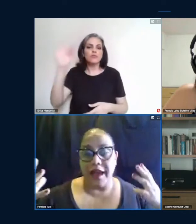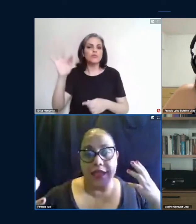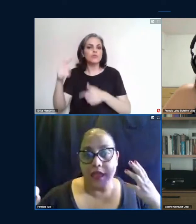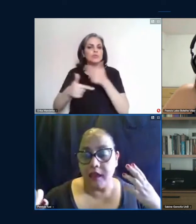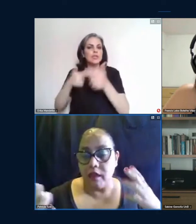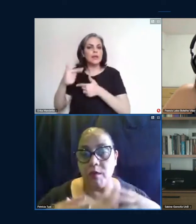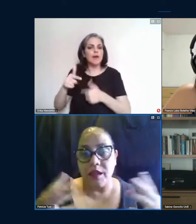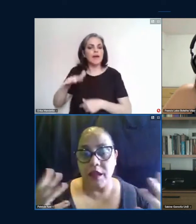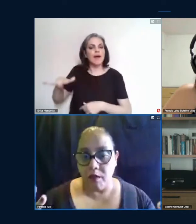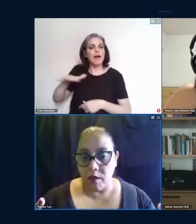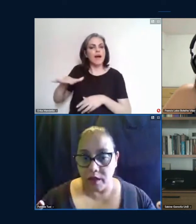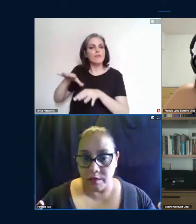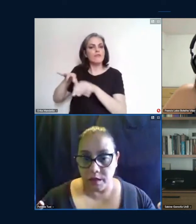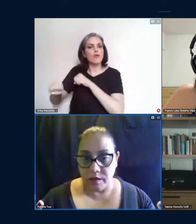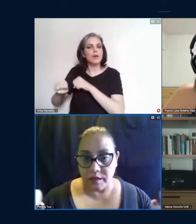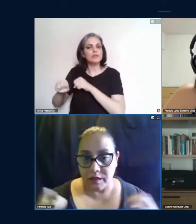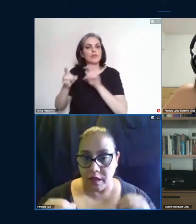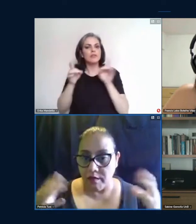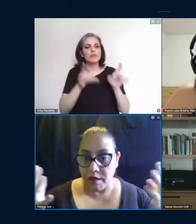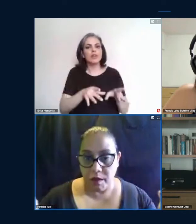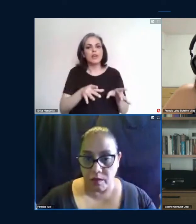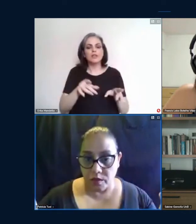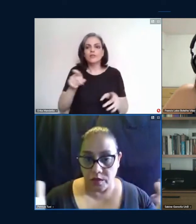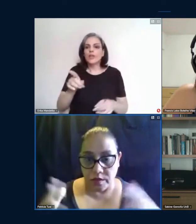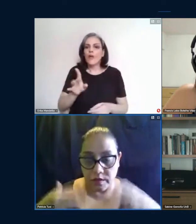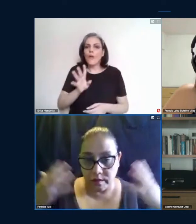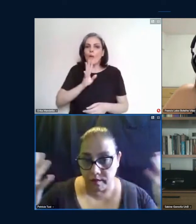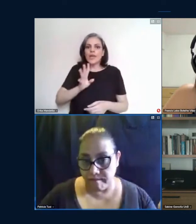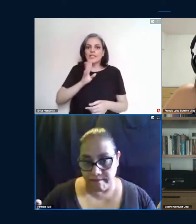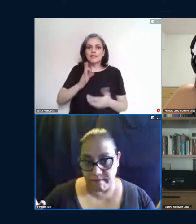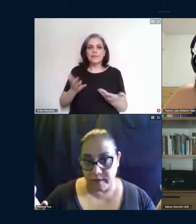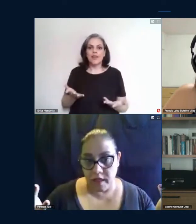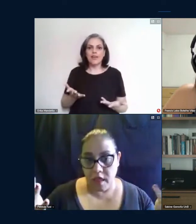começa a sair, e o material e o conhecimento que você tem, vai para onde?